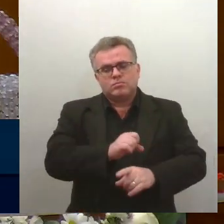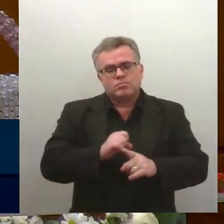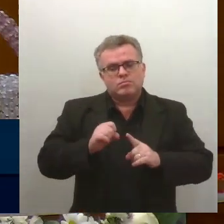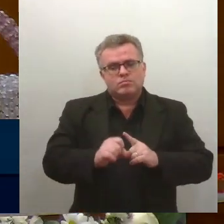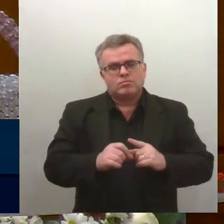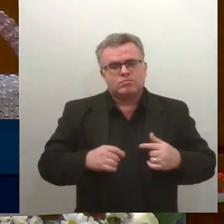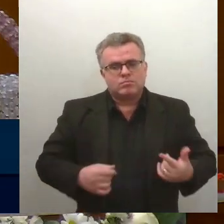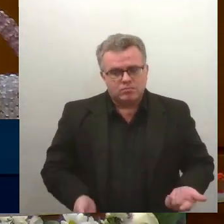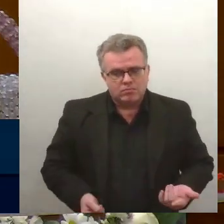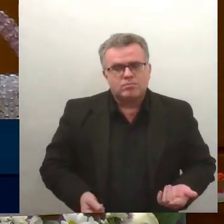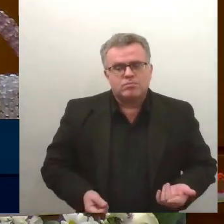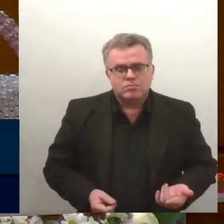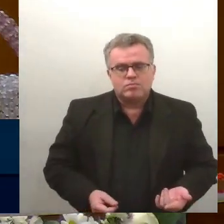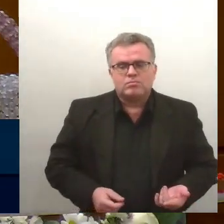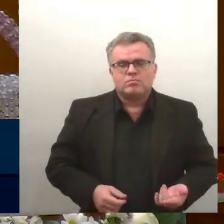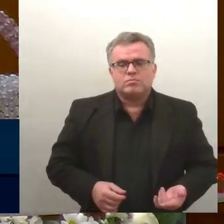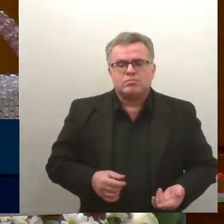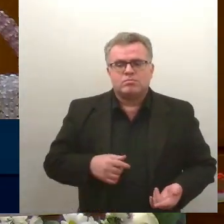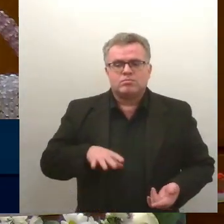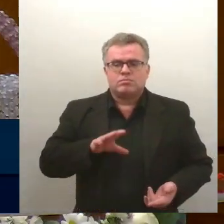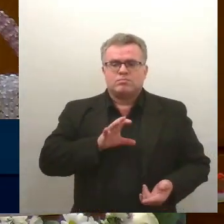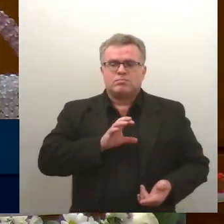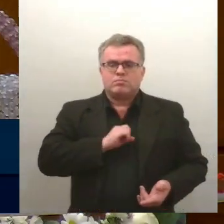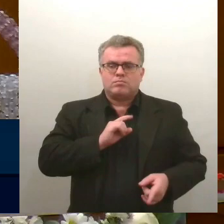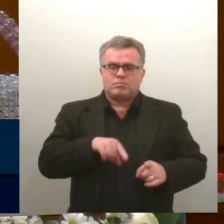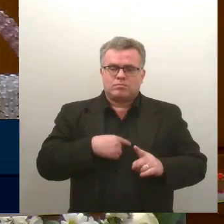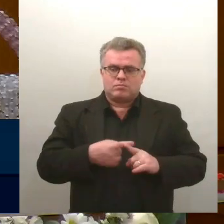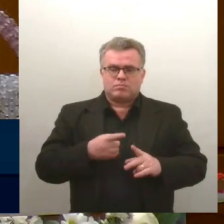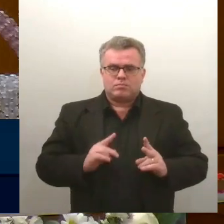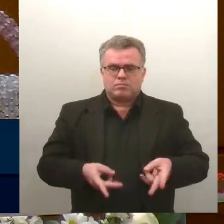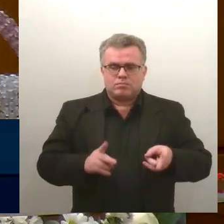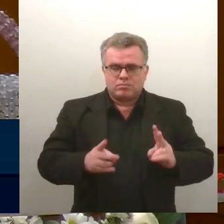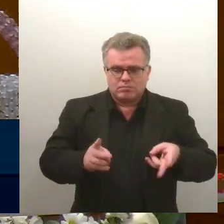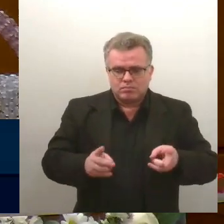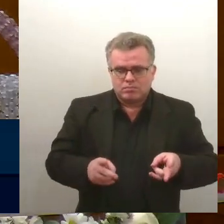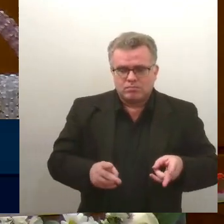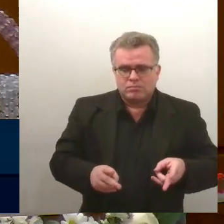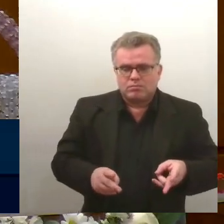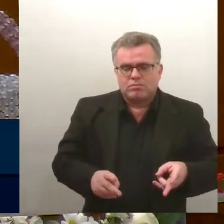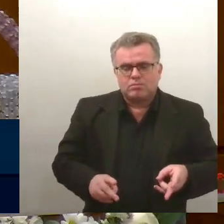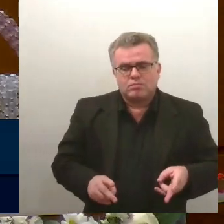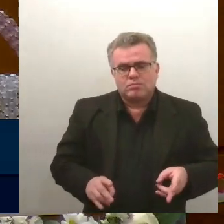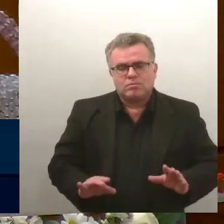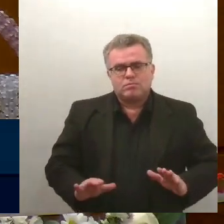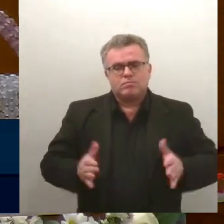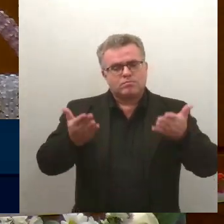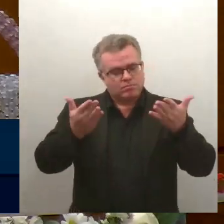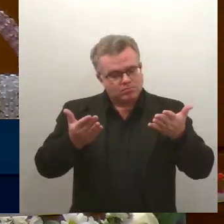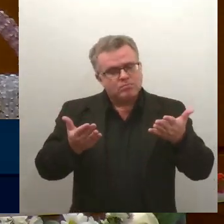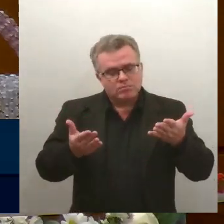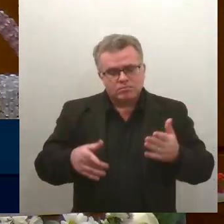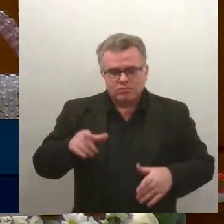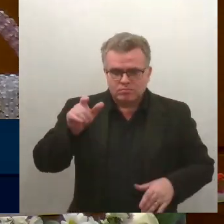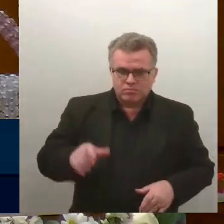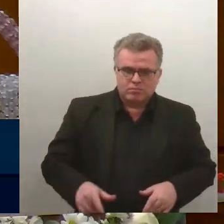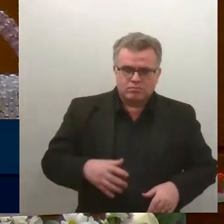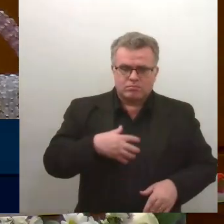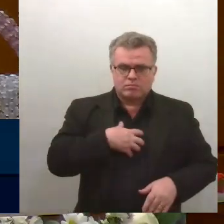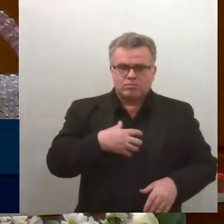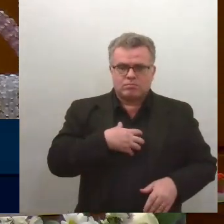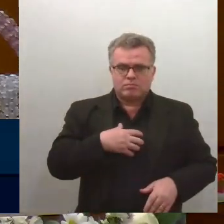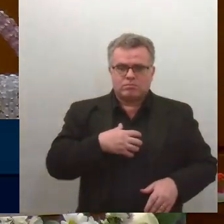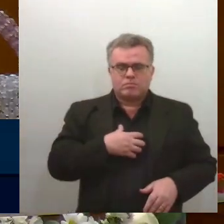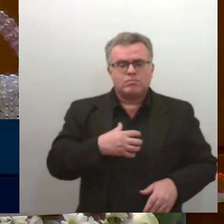Então, viva Barrinhos, João de Barros, que ele esteja aqui presente, né? E que todo o legado dele